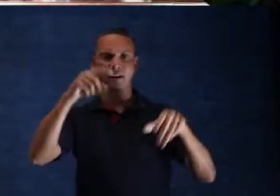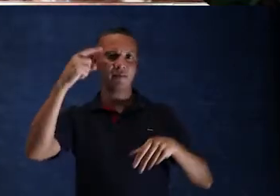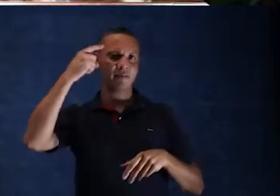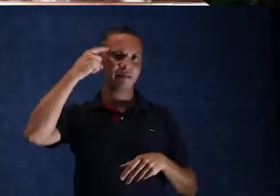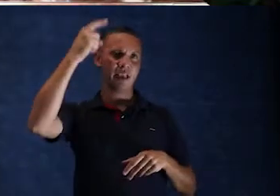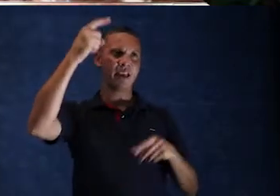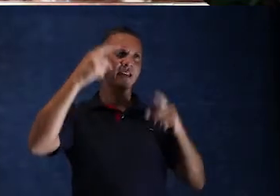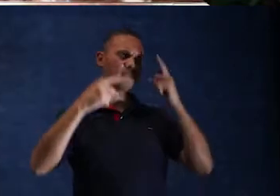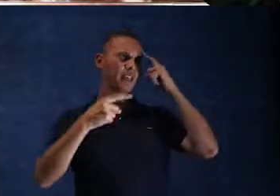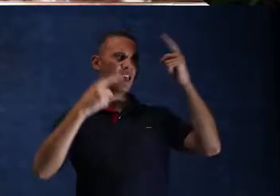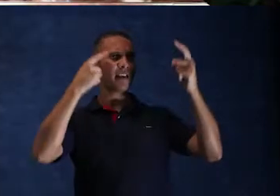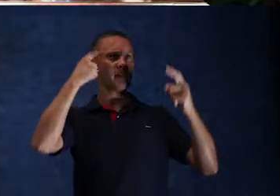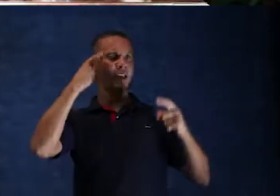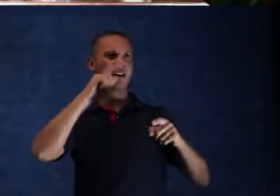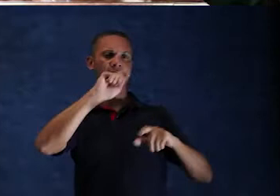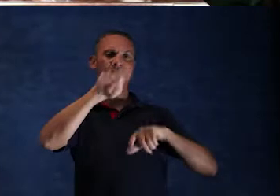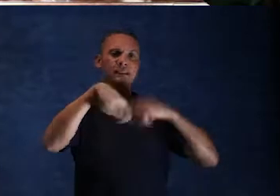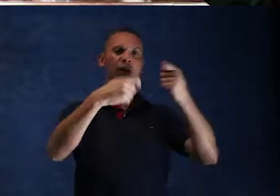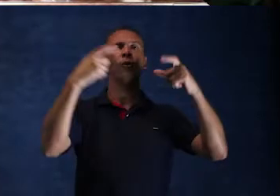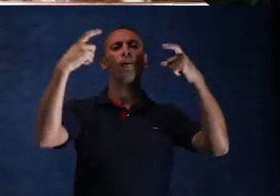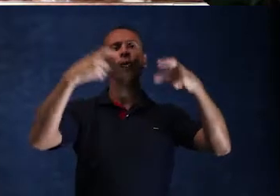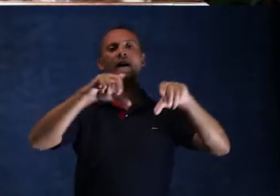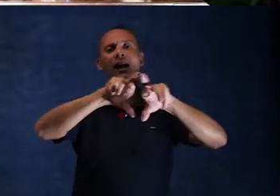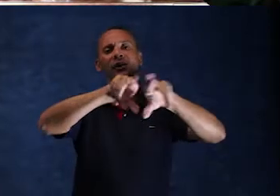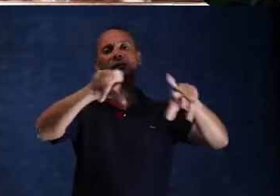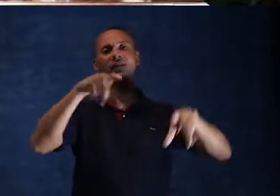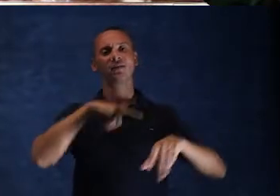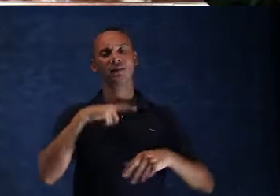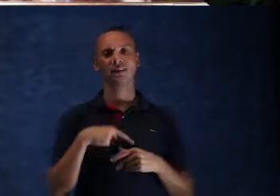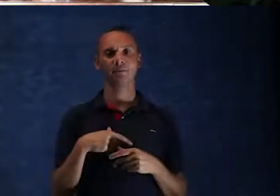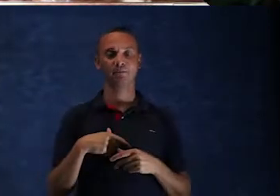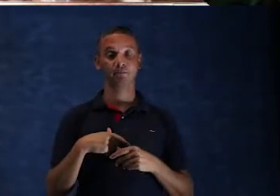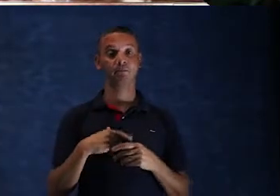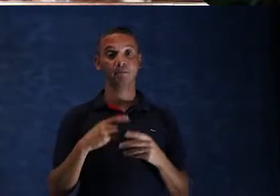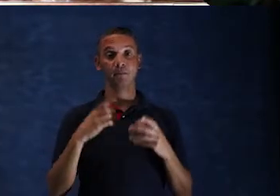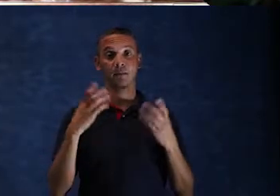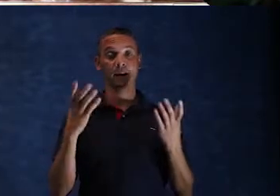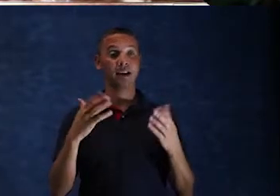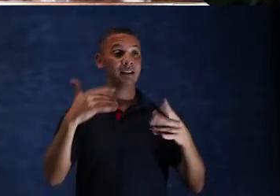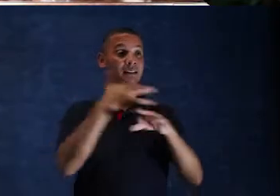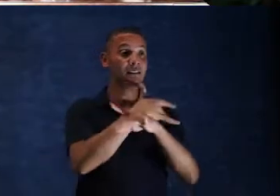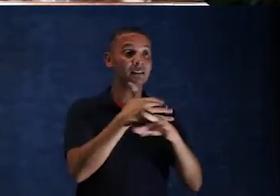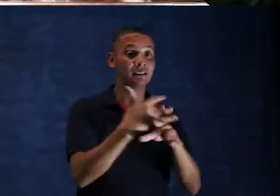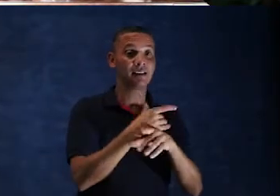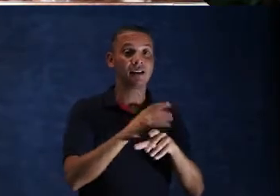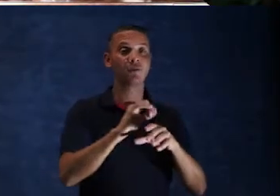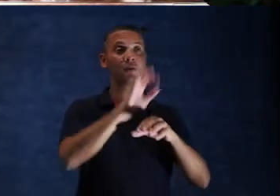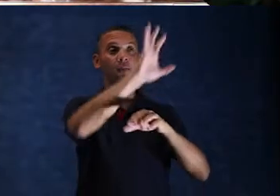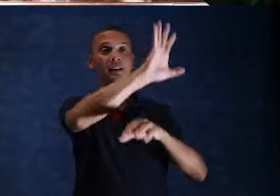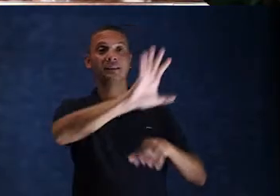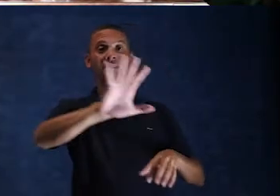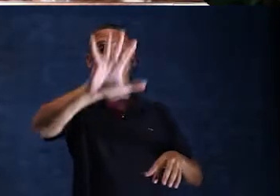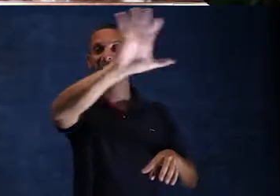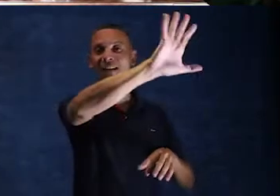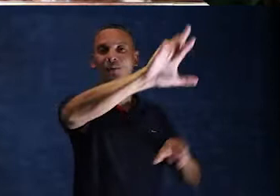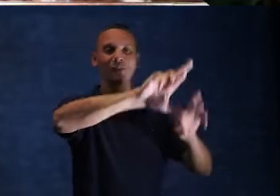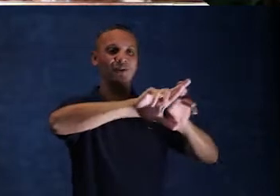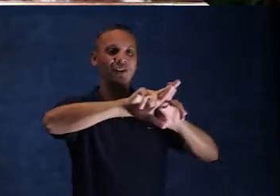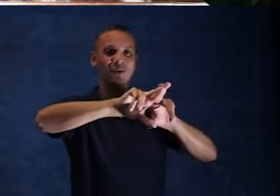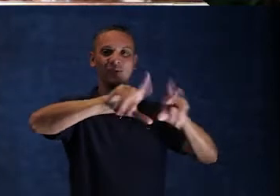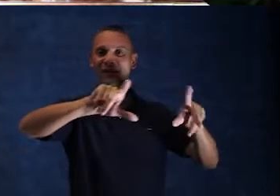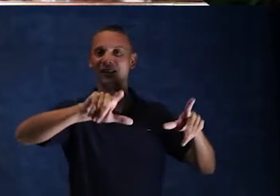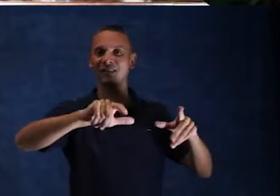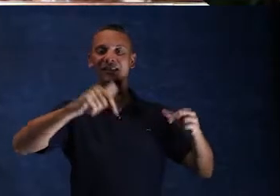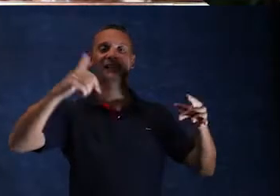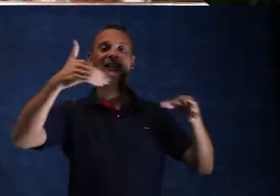como lugares. Né? Então, esses espaços das cidades são cenários, percebe? São cidades